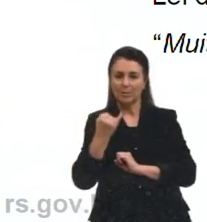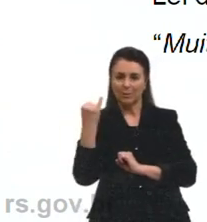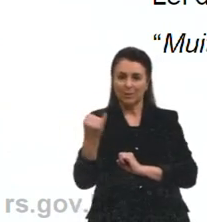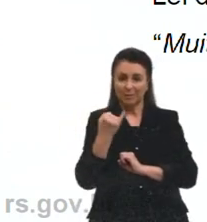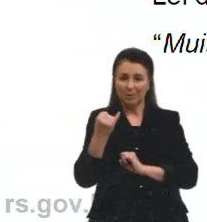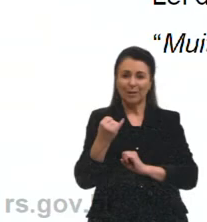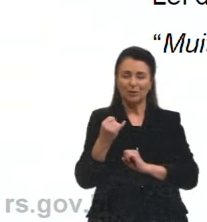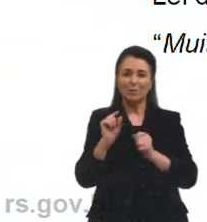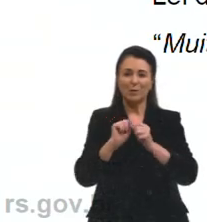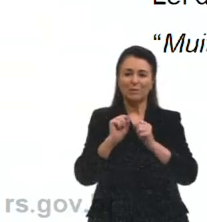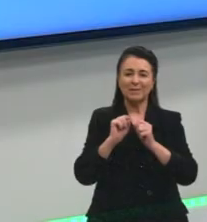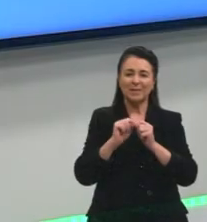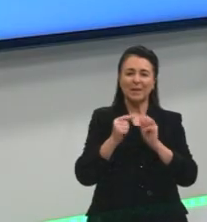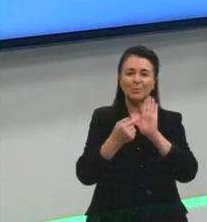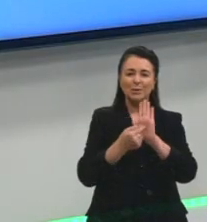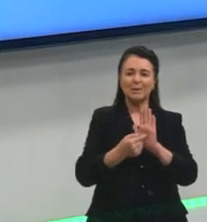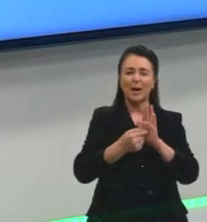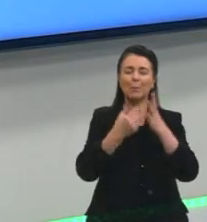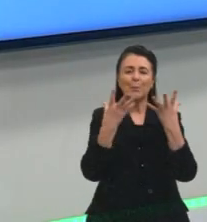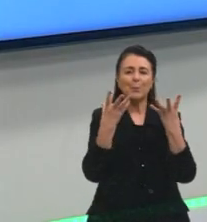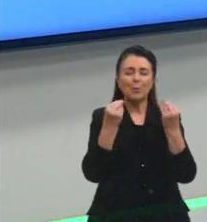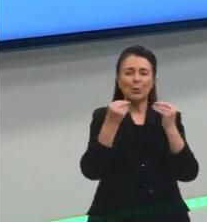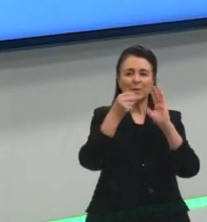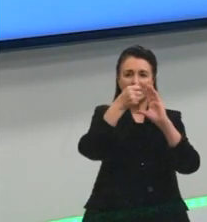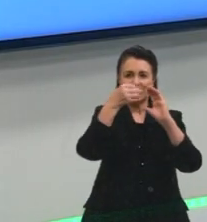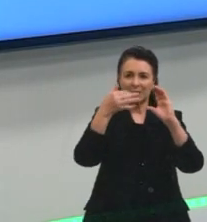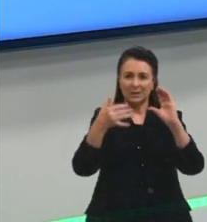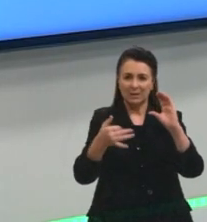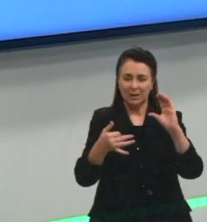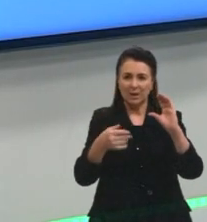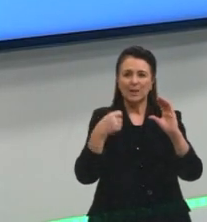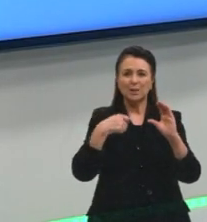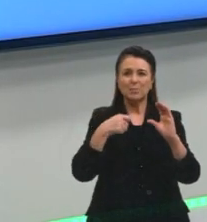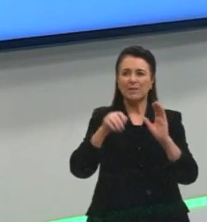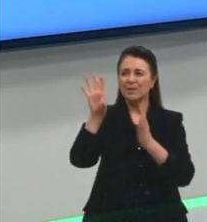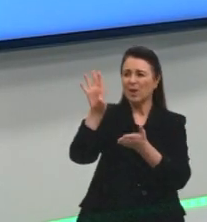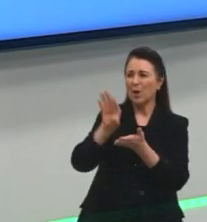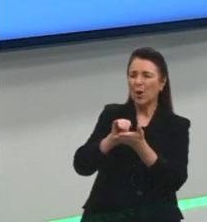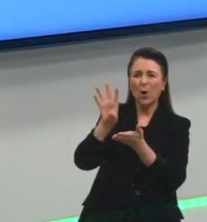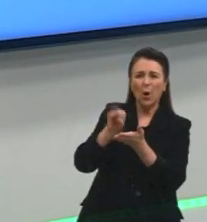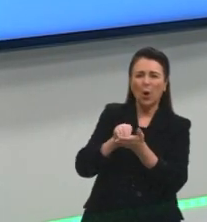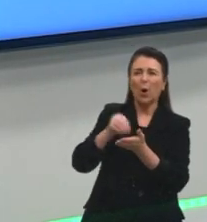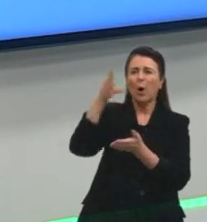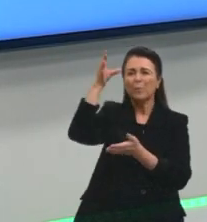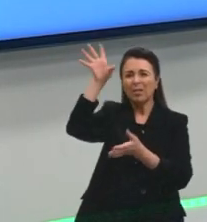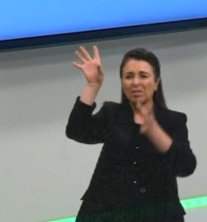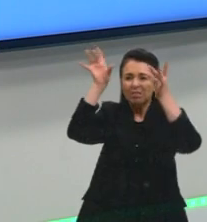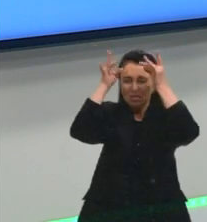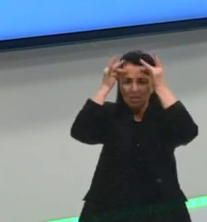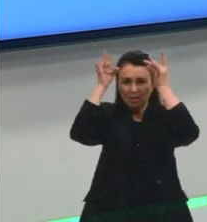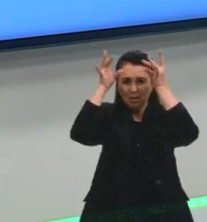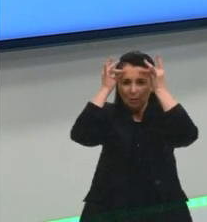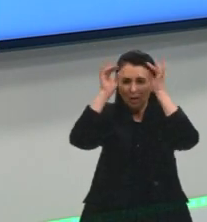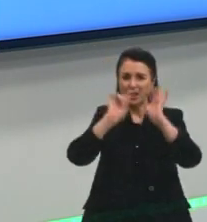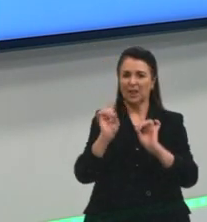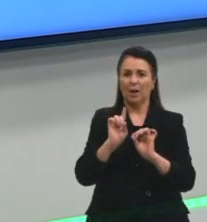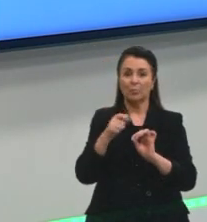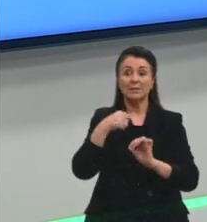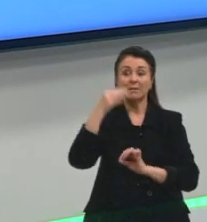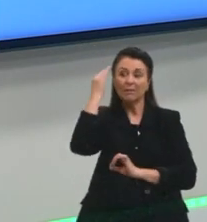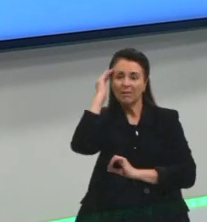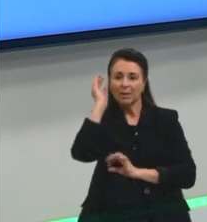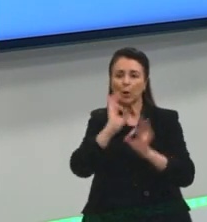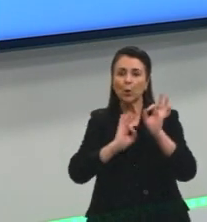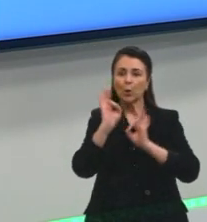monte de propriedade cada quando a gente fica com medo de estudar a tabela Não precisa não precisa decorar ela precisa entender